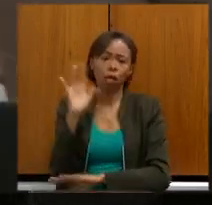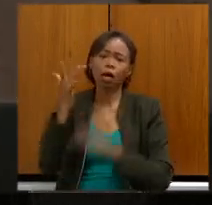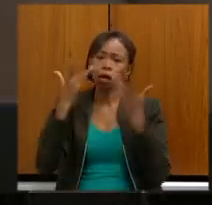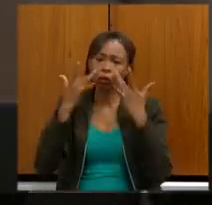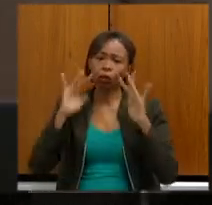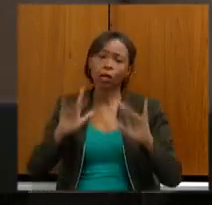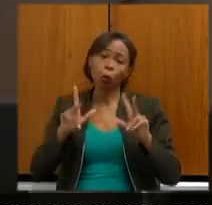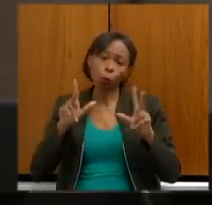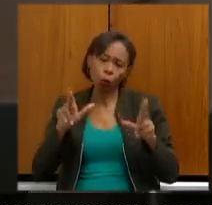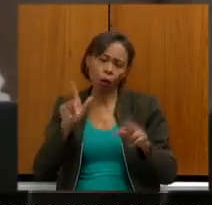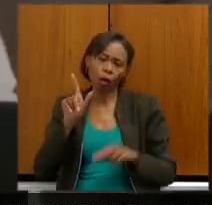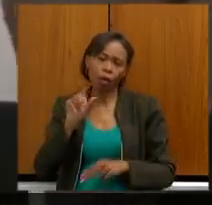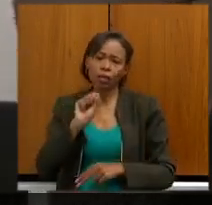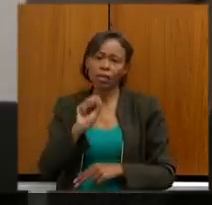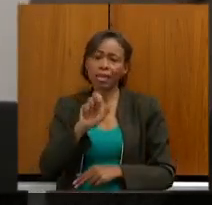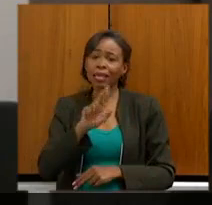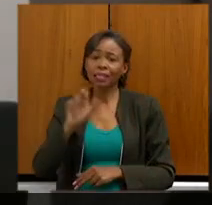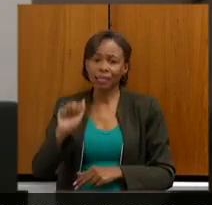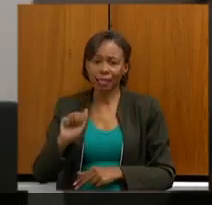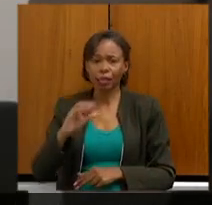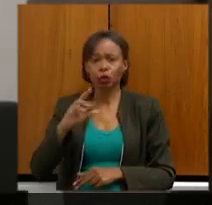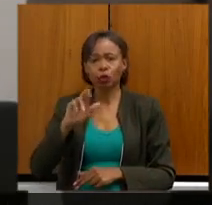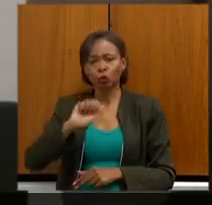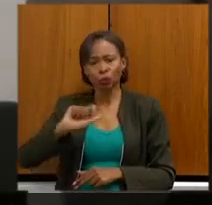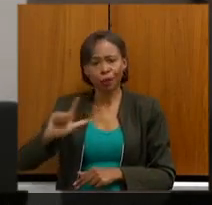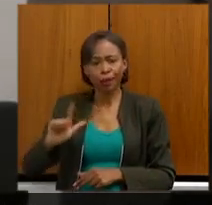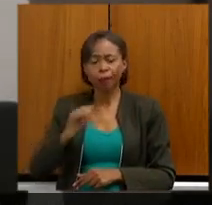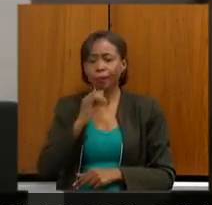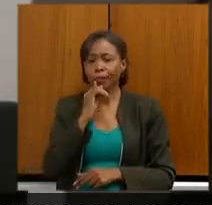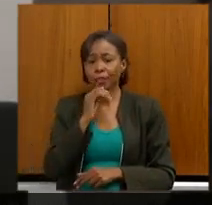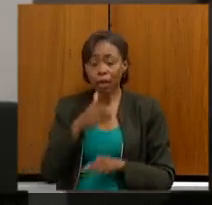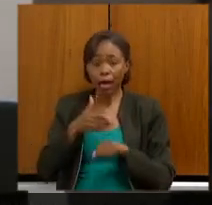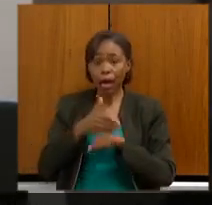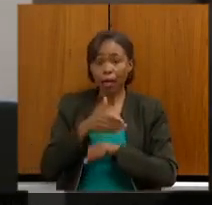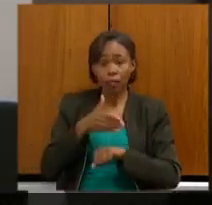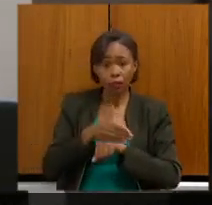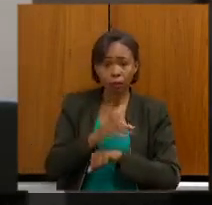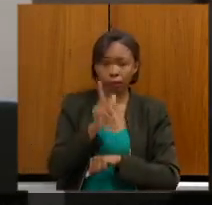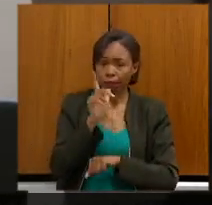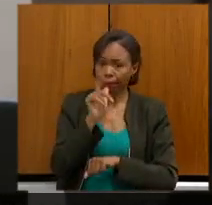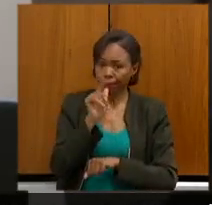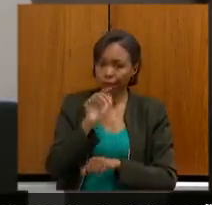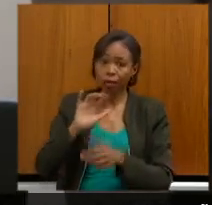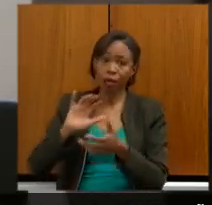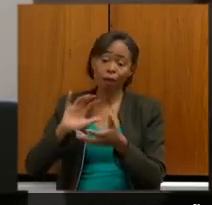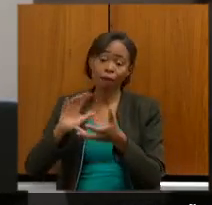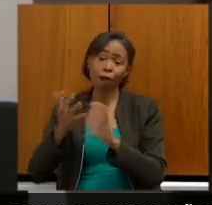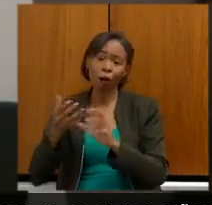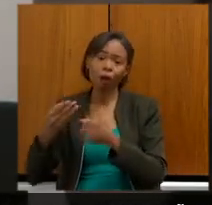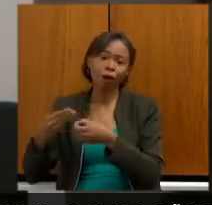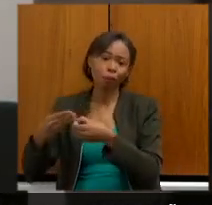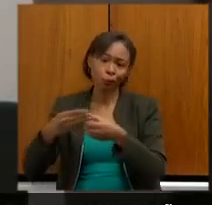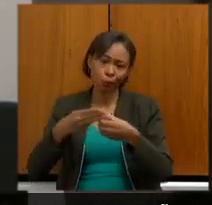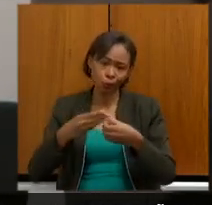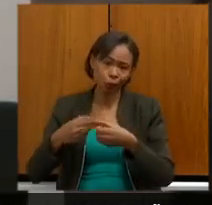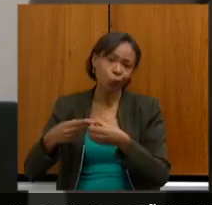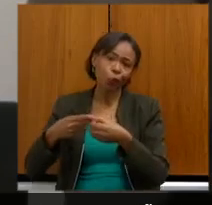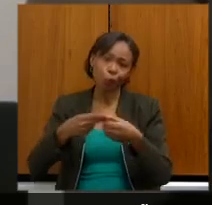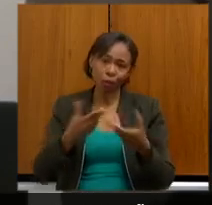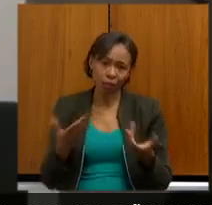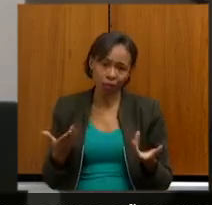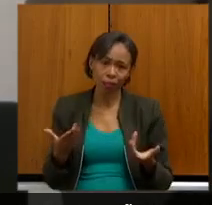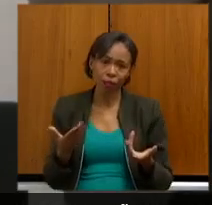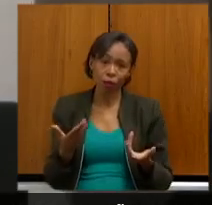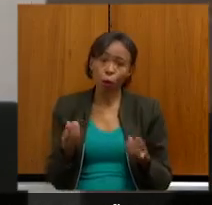relação a Serra do Curral acesso a água reforma Urbana Que cidade nós queremos